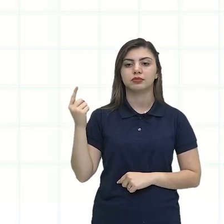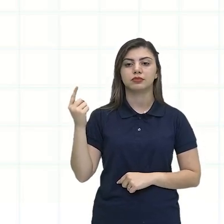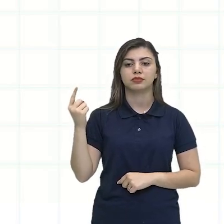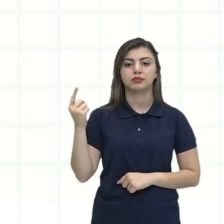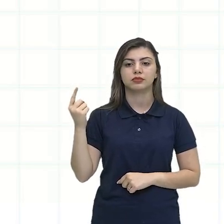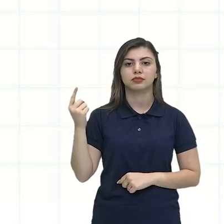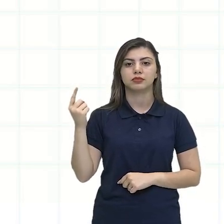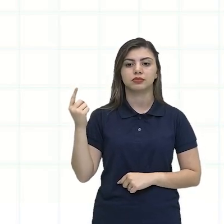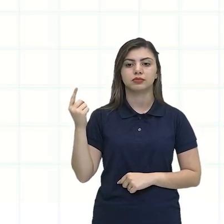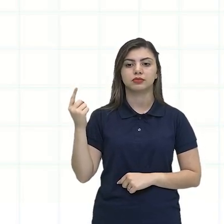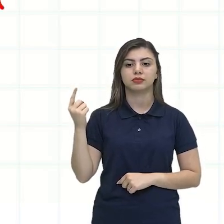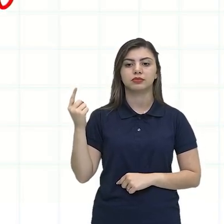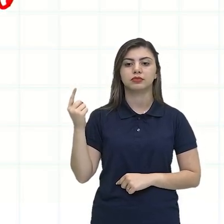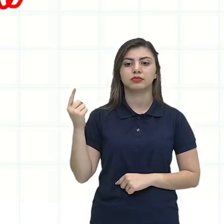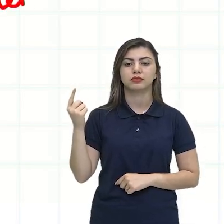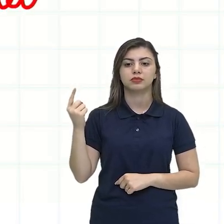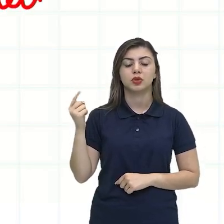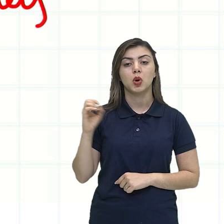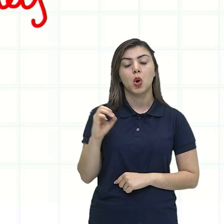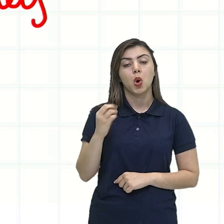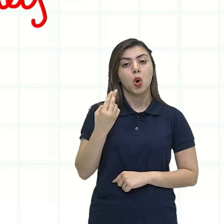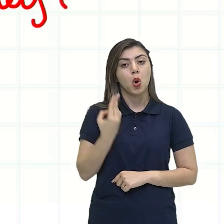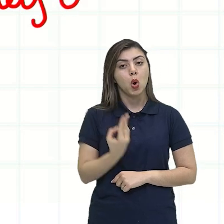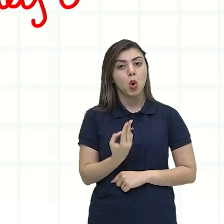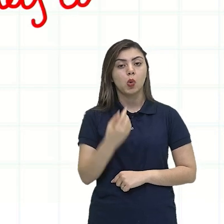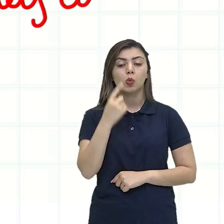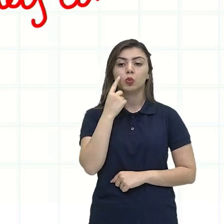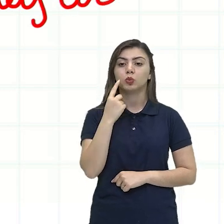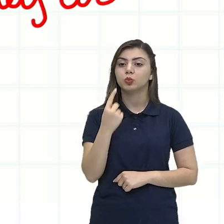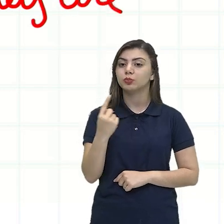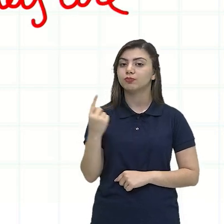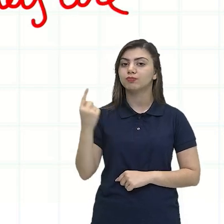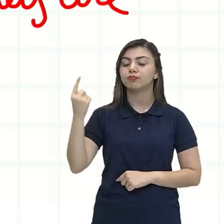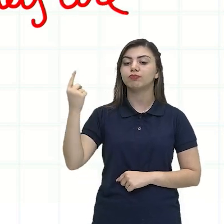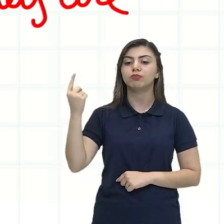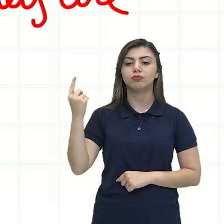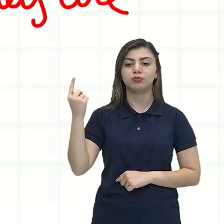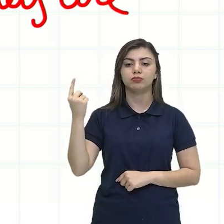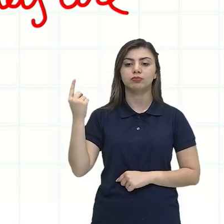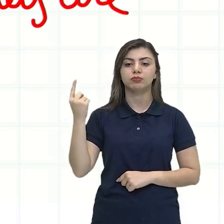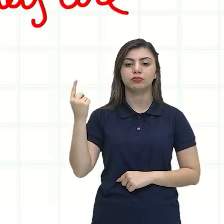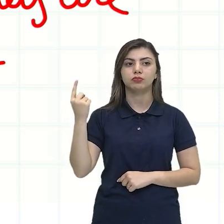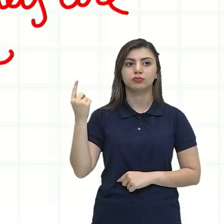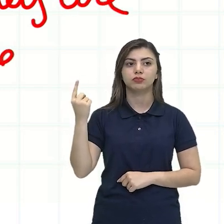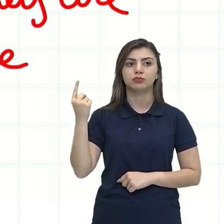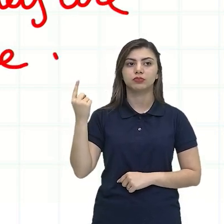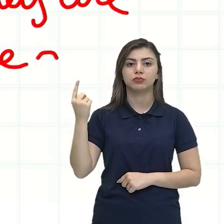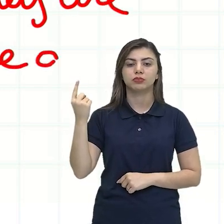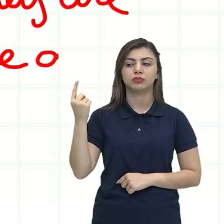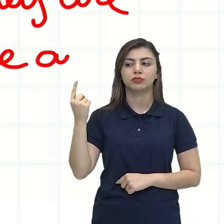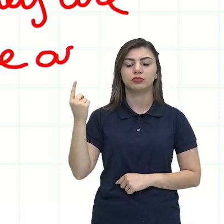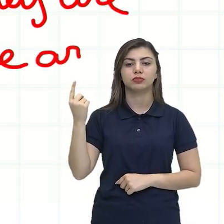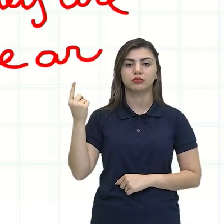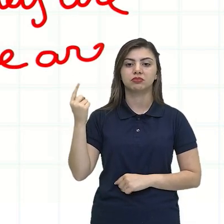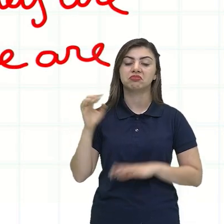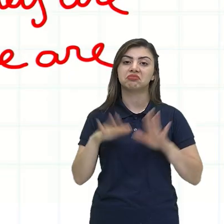ou, digamos, they are, certo? We are, depende do que você